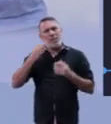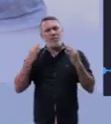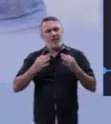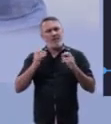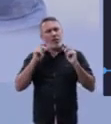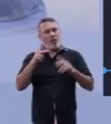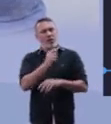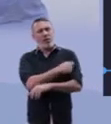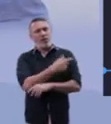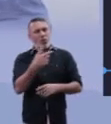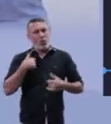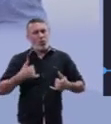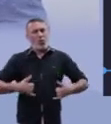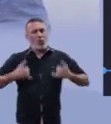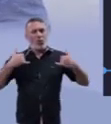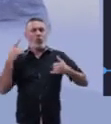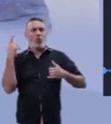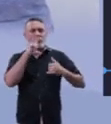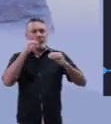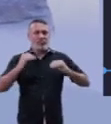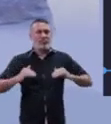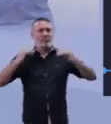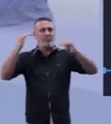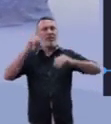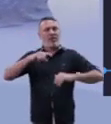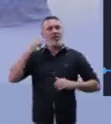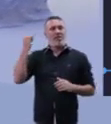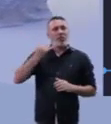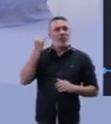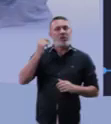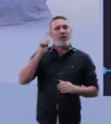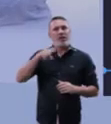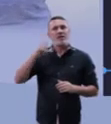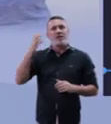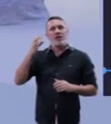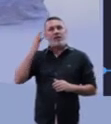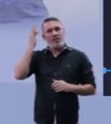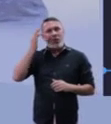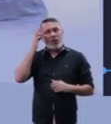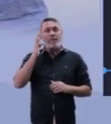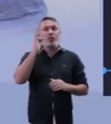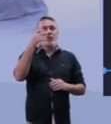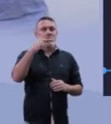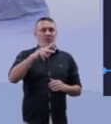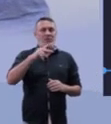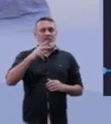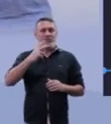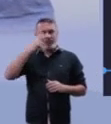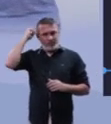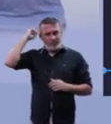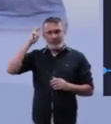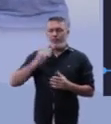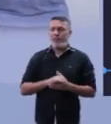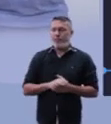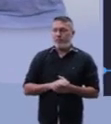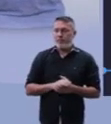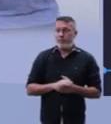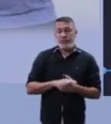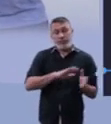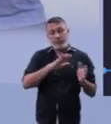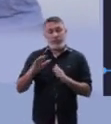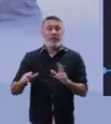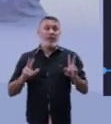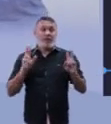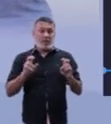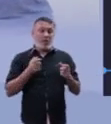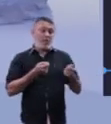que é teórico. Perfeito, meu aluno. Então você chegou ao ideal que nós esperamos para um futuro universitário. Então, basicamente, nós